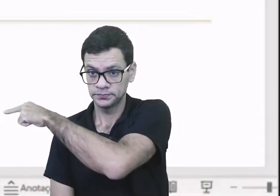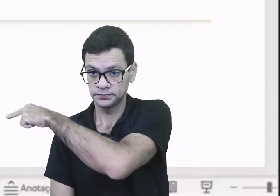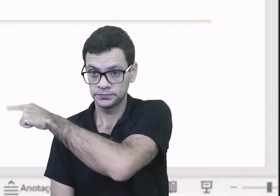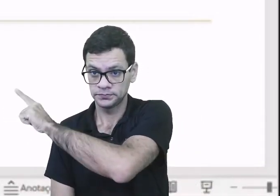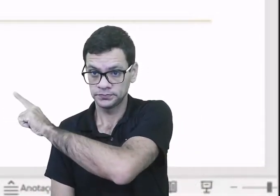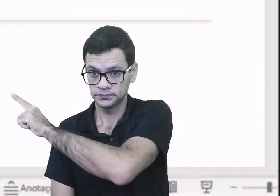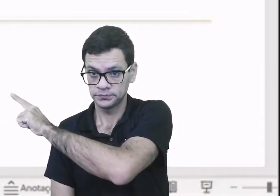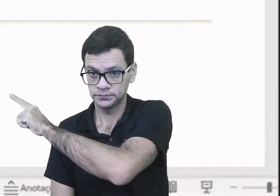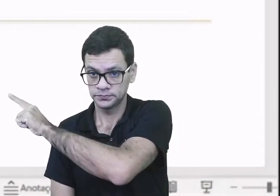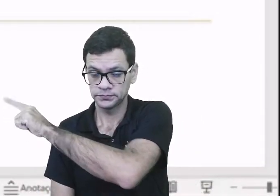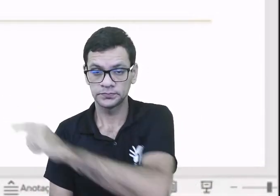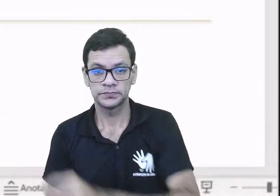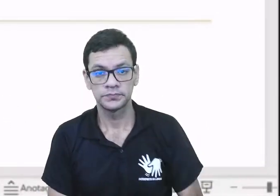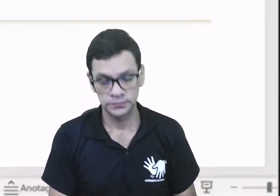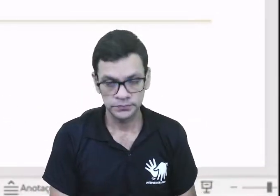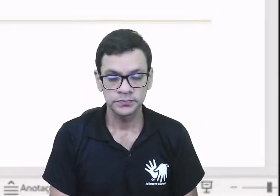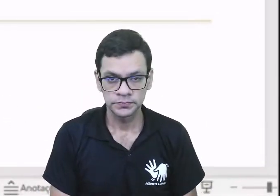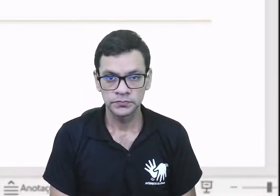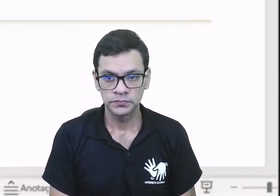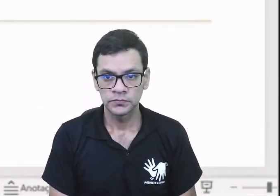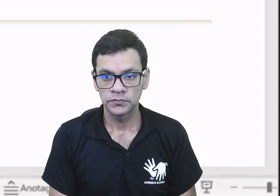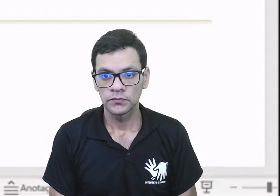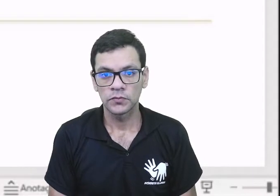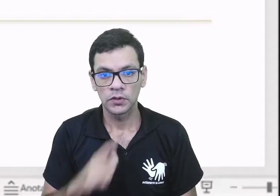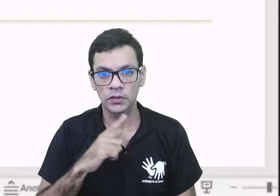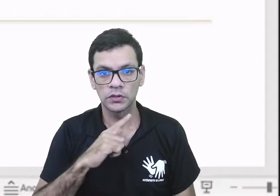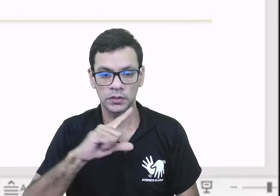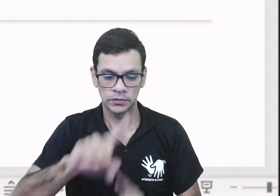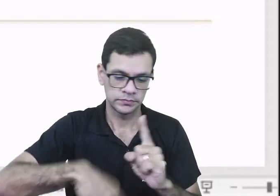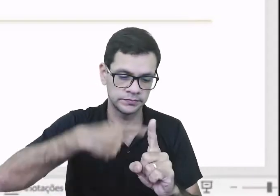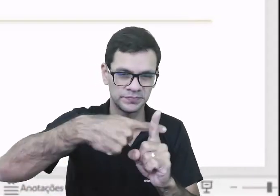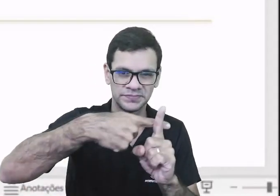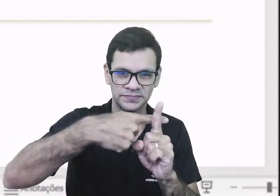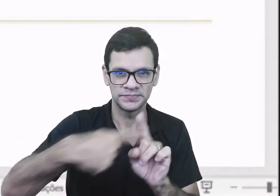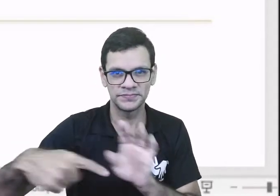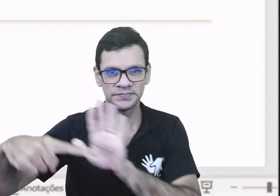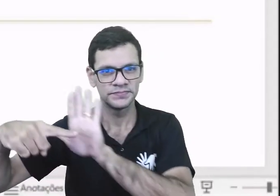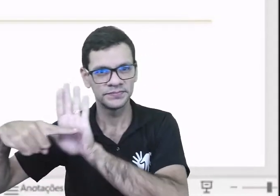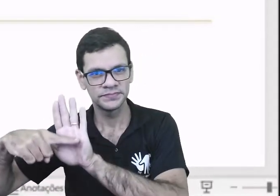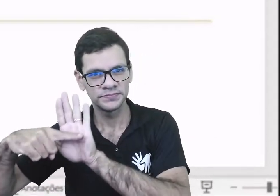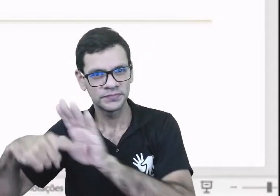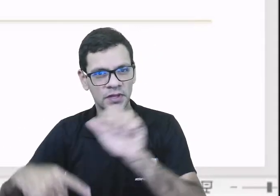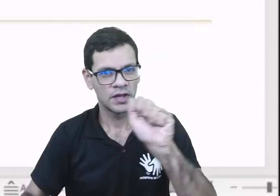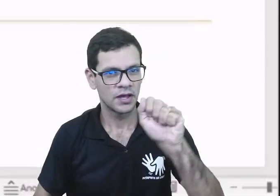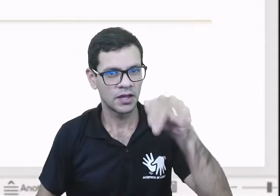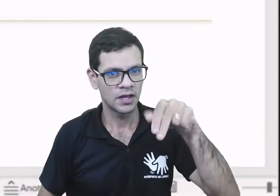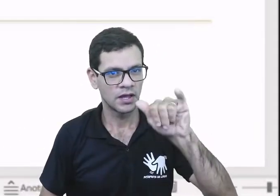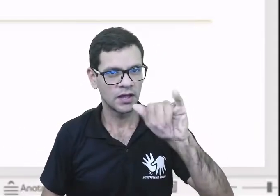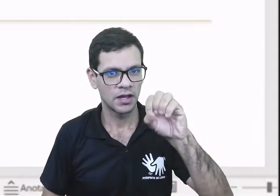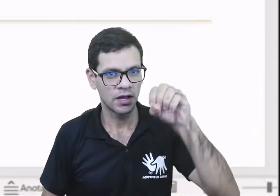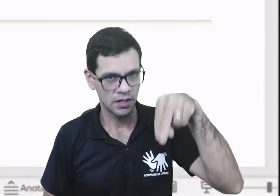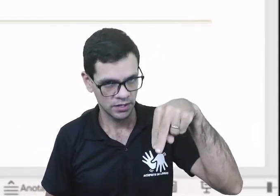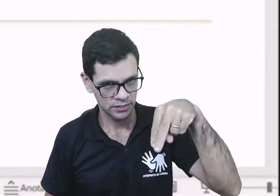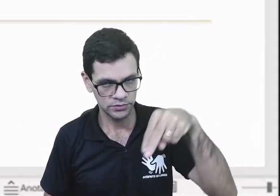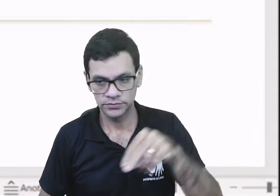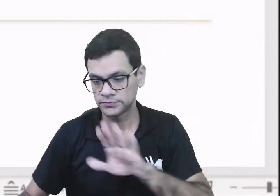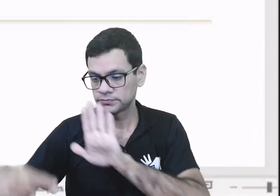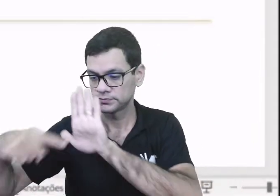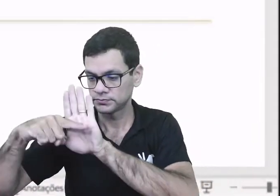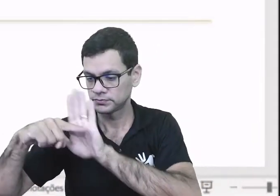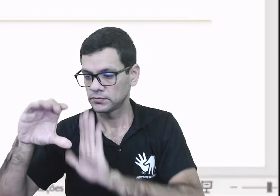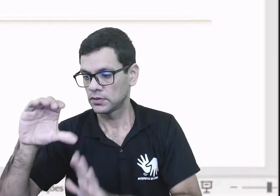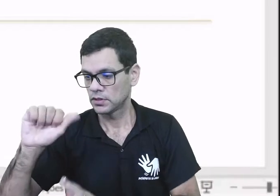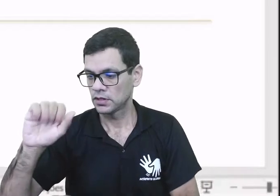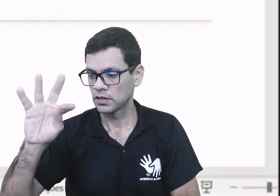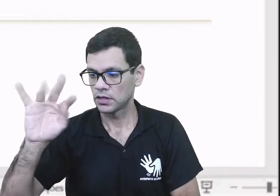o composto iônico ele é formado por ânions e cátions, lembram disso? Então, se a gente tiver água e sal,